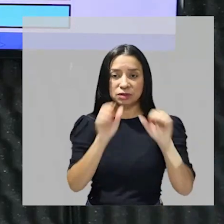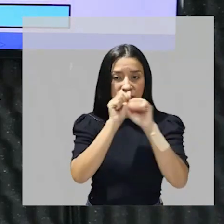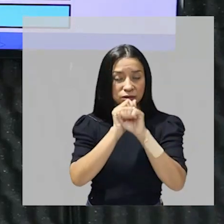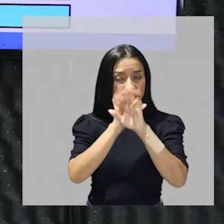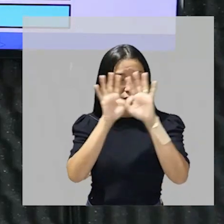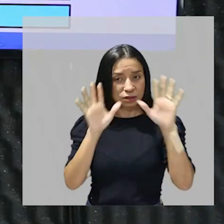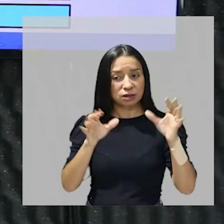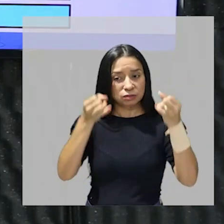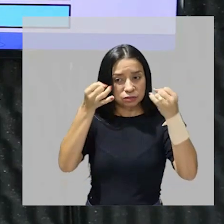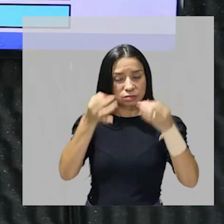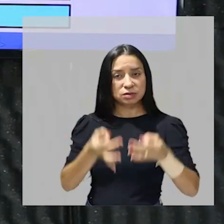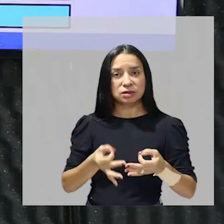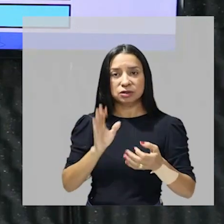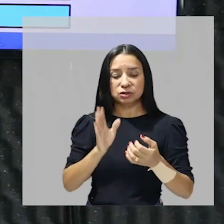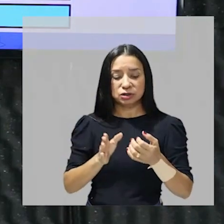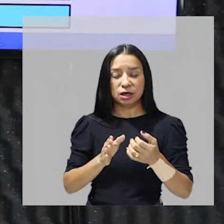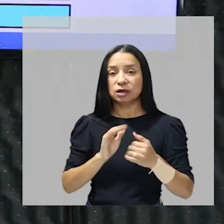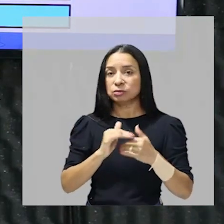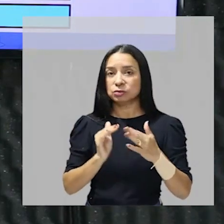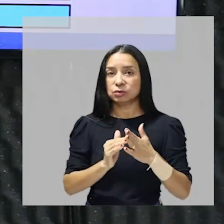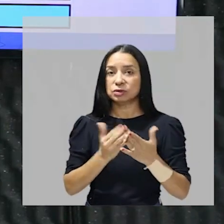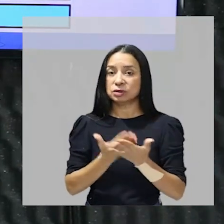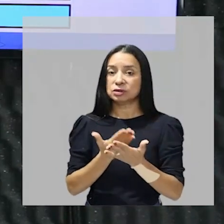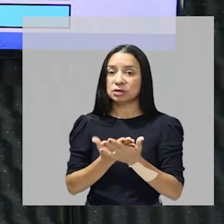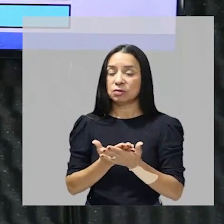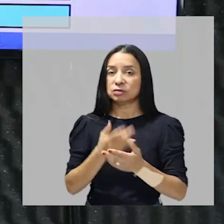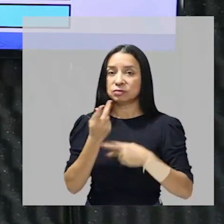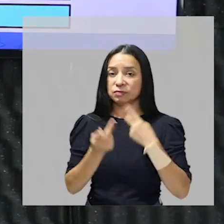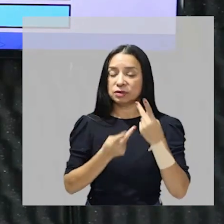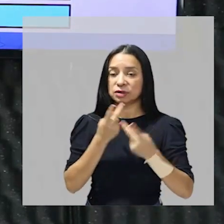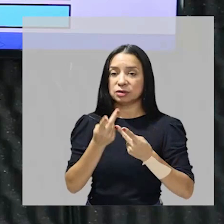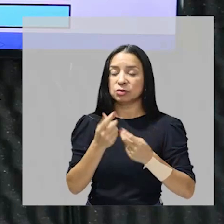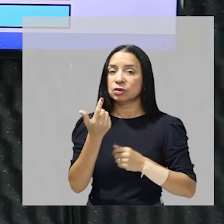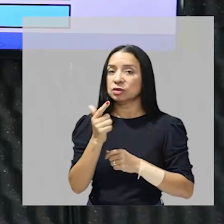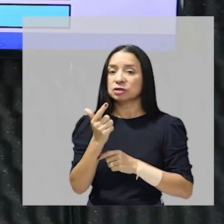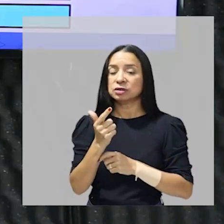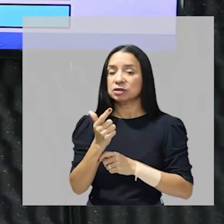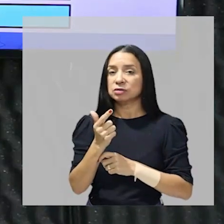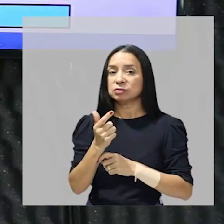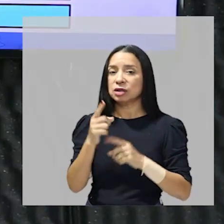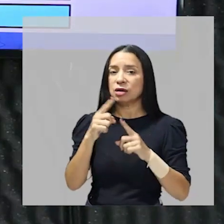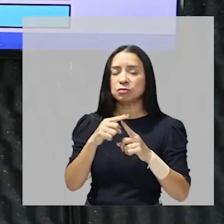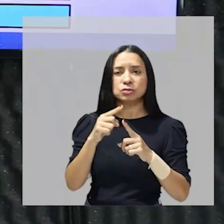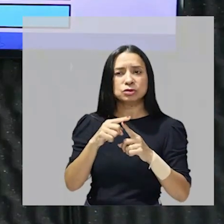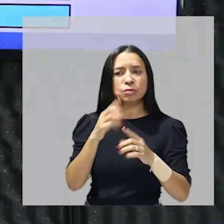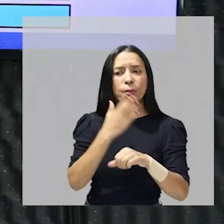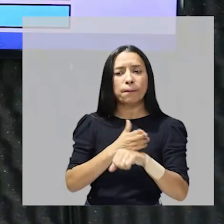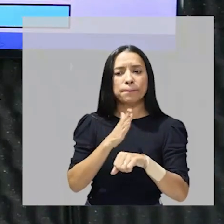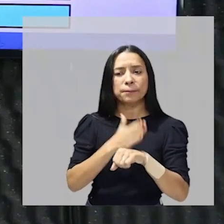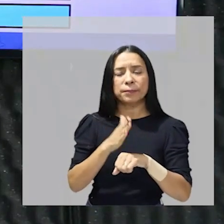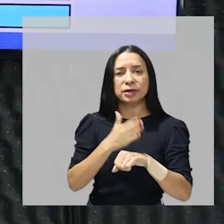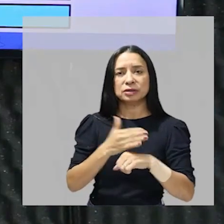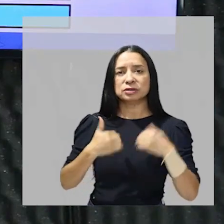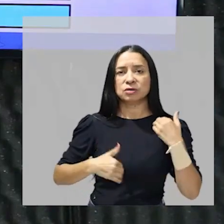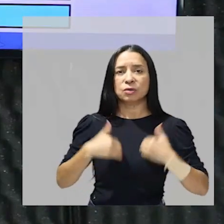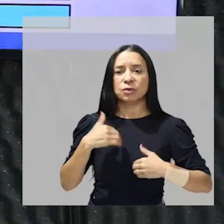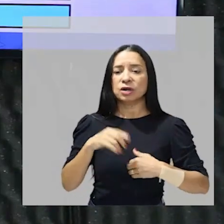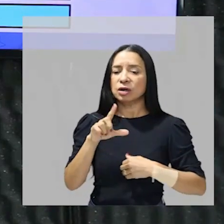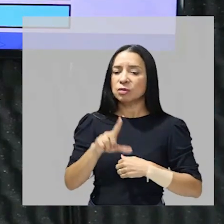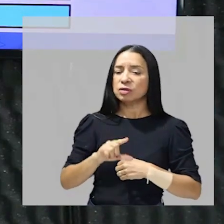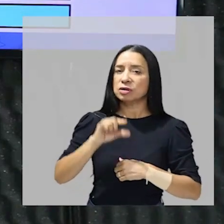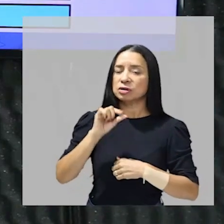para vocês em todas as aulas que eu venho falando aqui. Não existe modalidade ou prática corporal que selecione